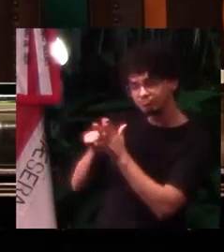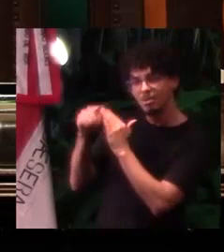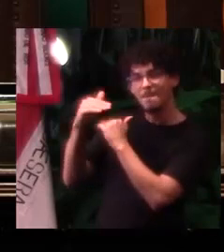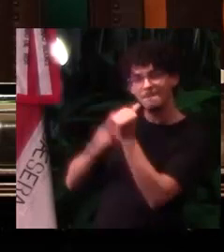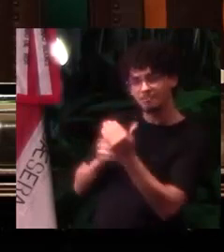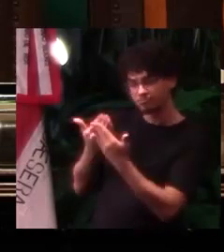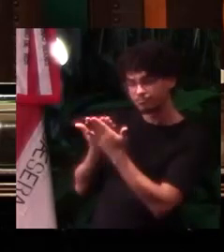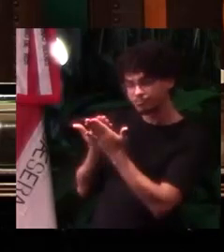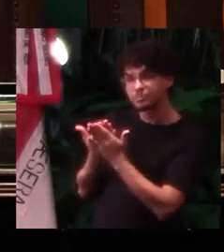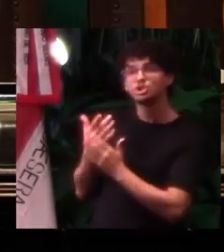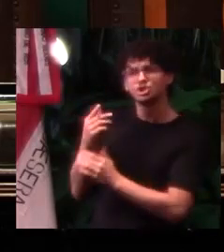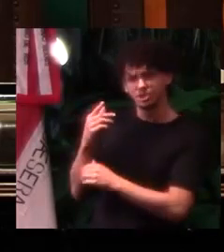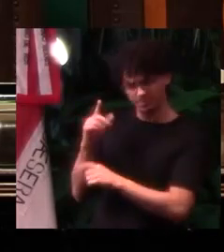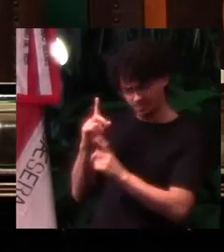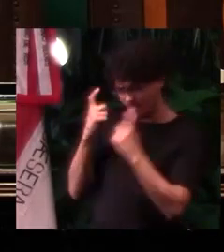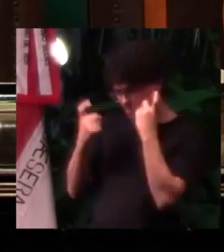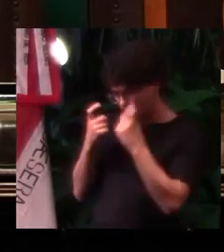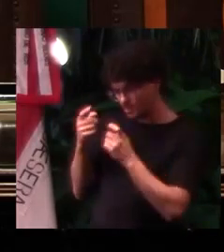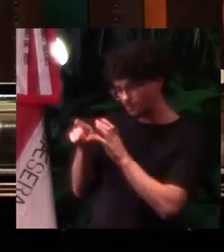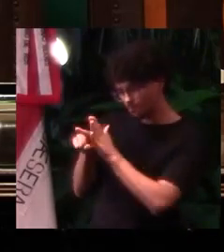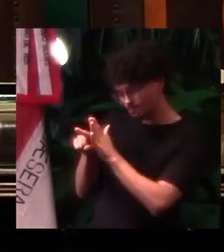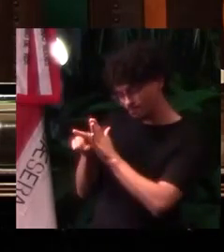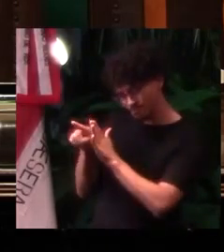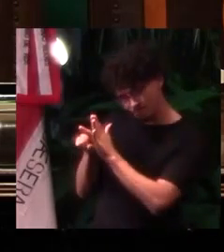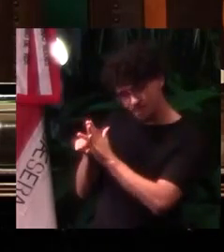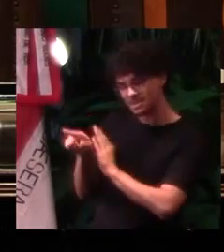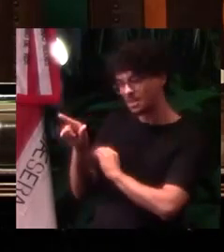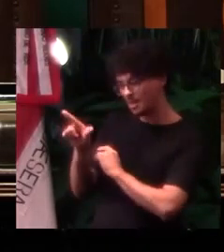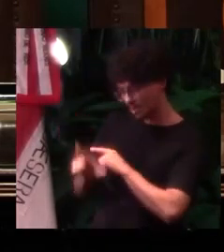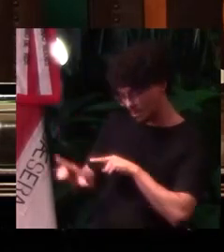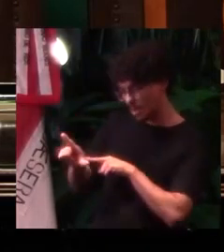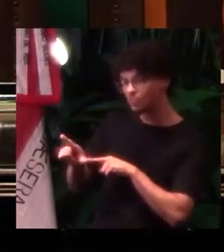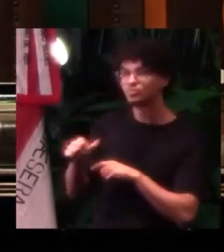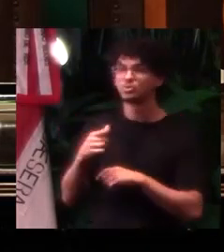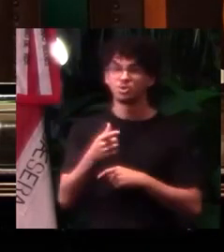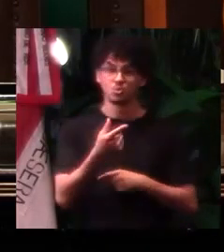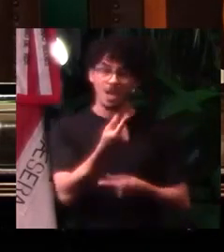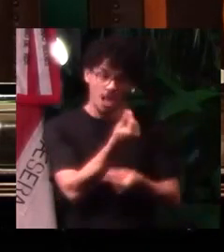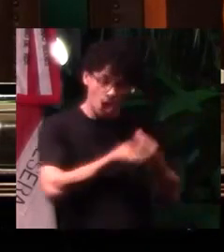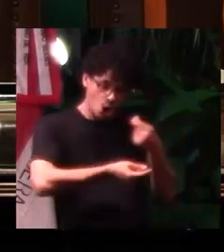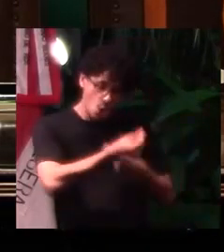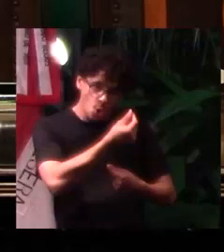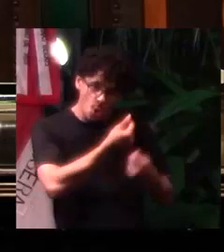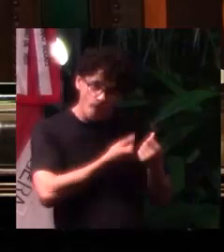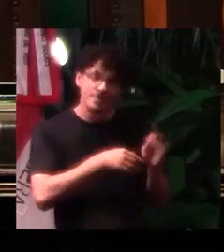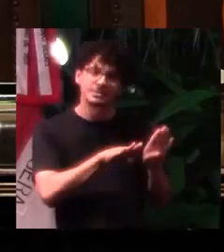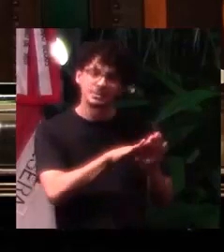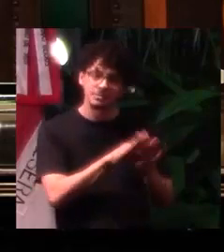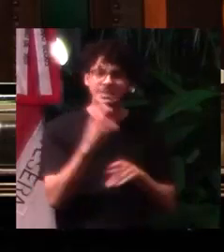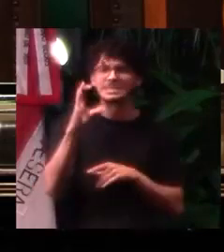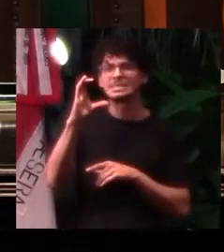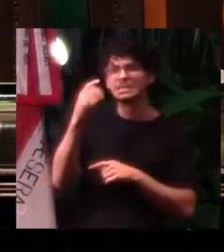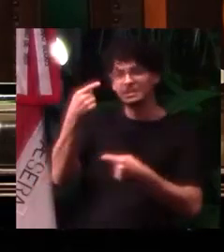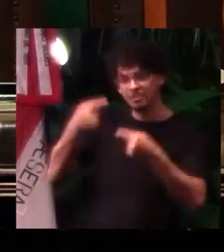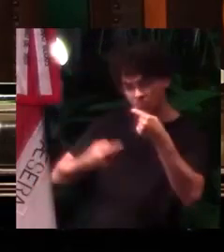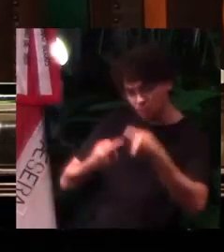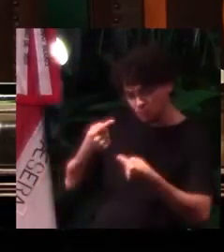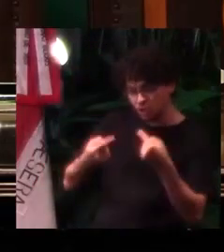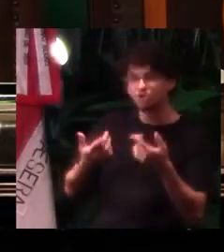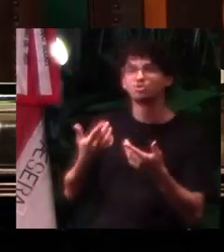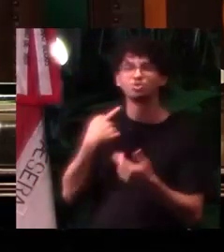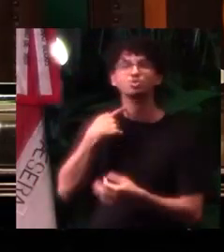com a literatura, os economistas, não é? Os cientistas políticos, os juristas,